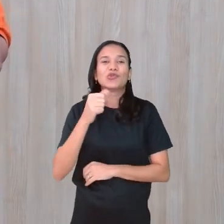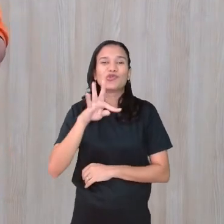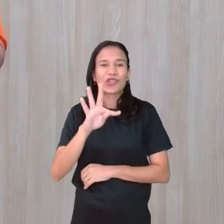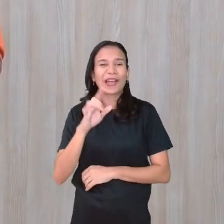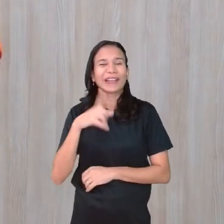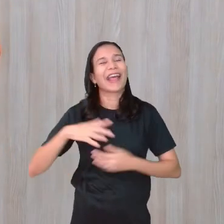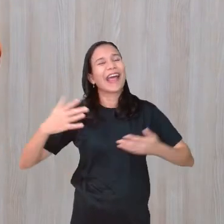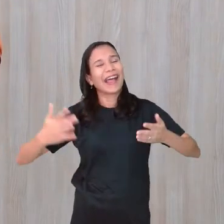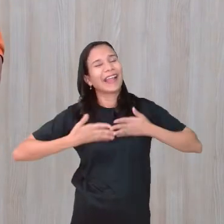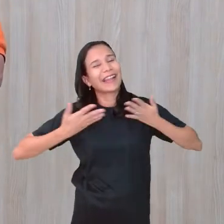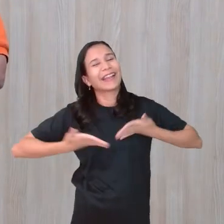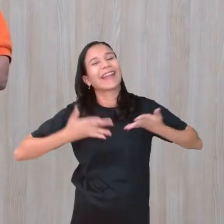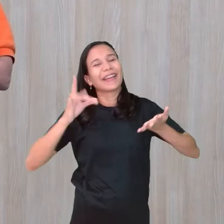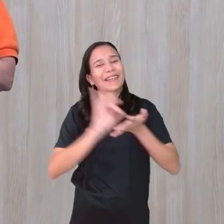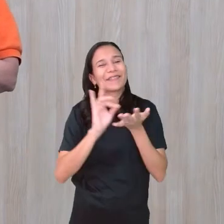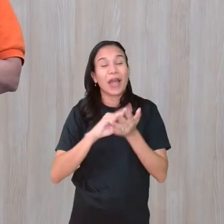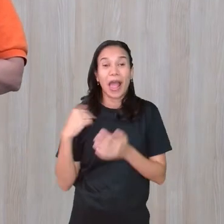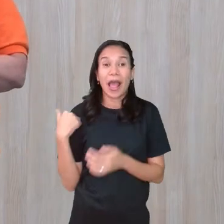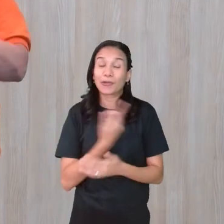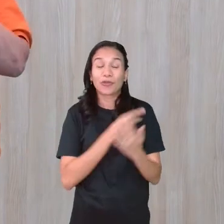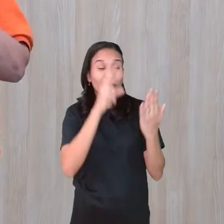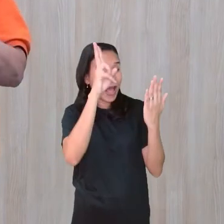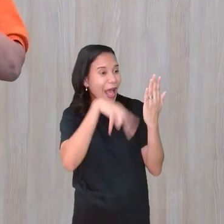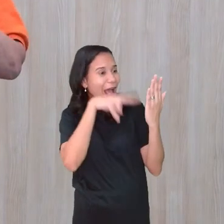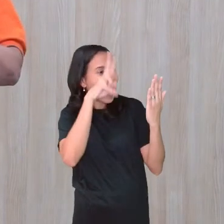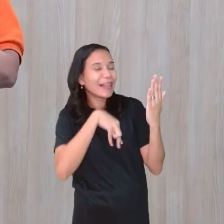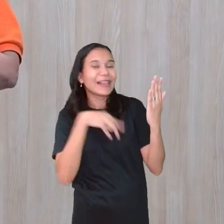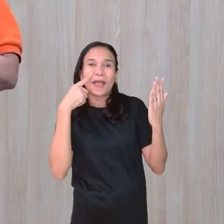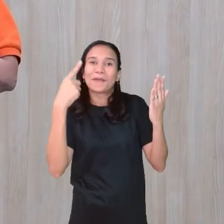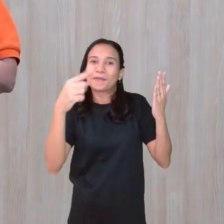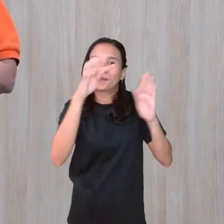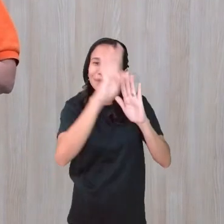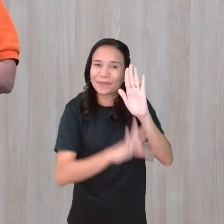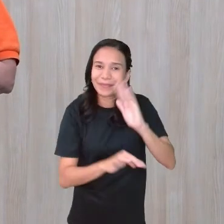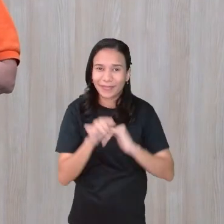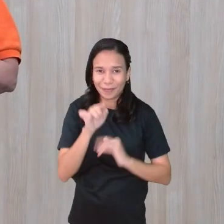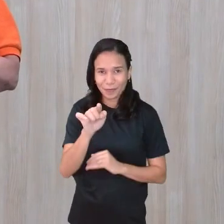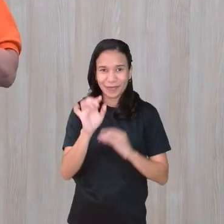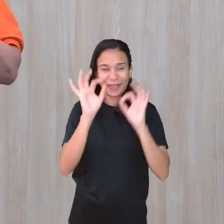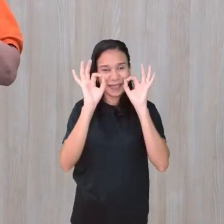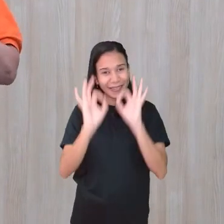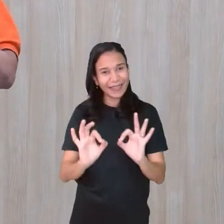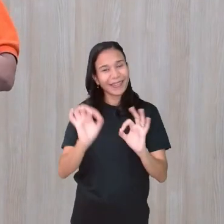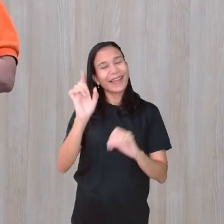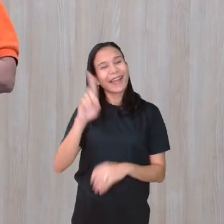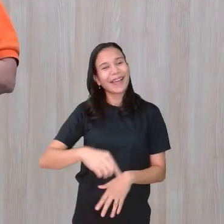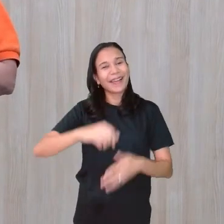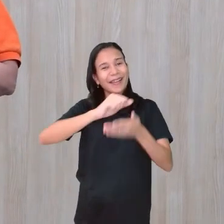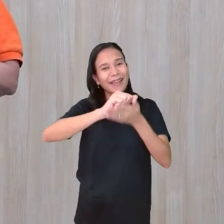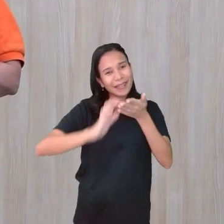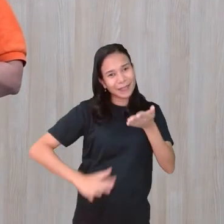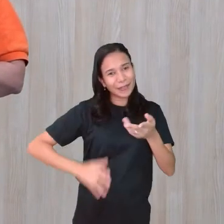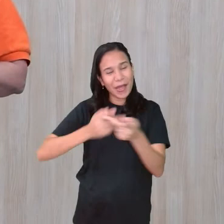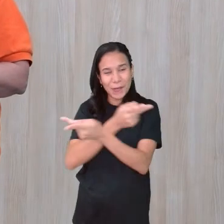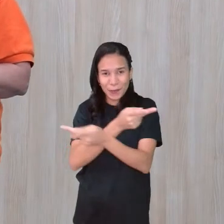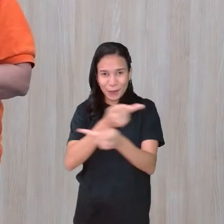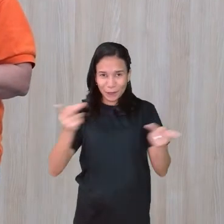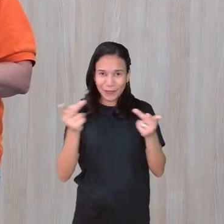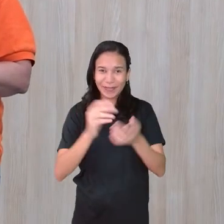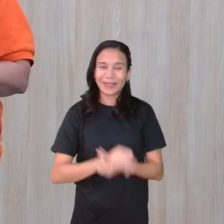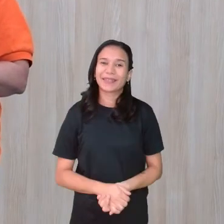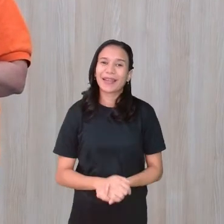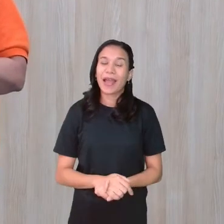uma alegria muito grande para a gente ver o texto que você produziu, tá? Essa é a atividade que eu deixo para